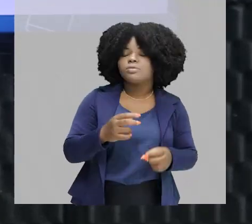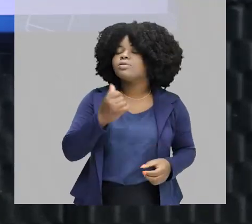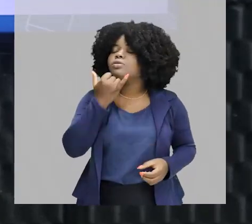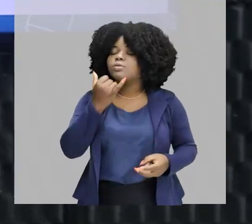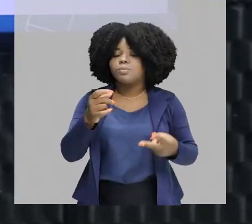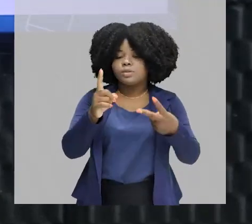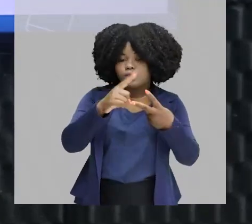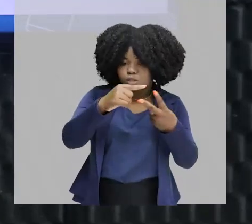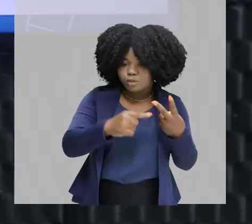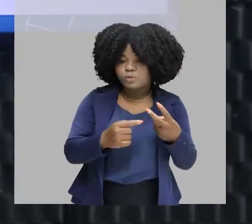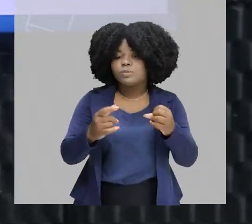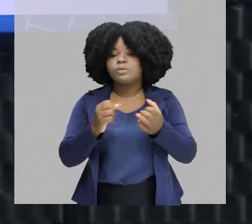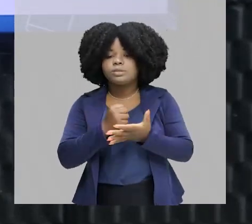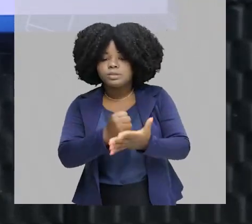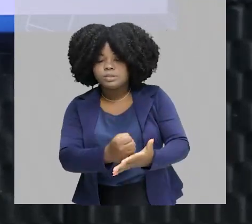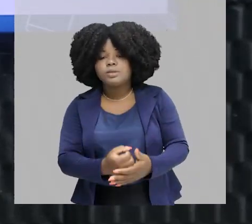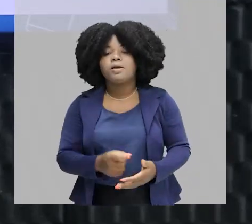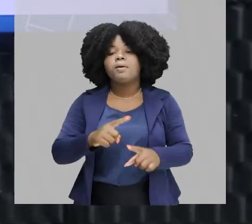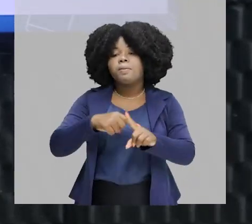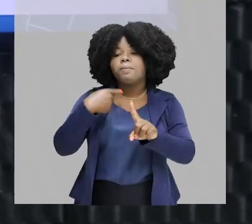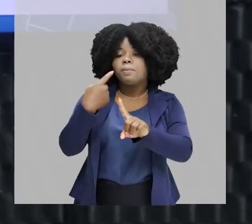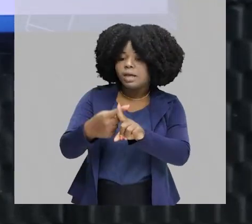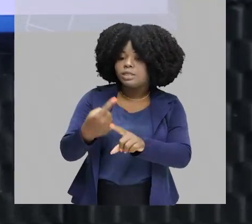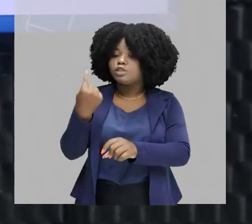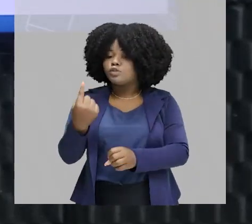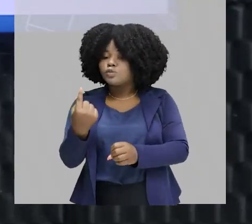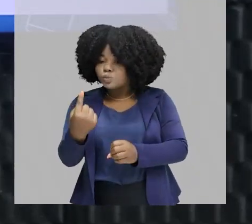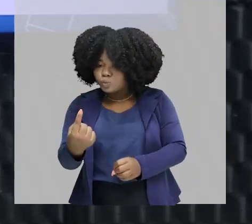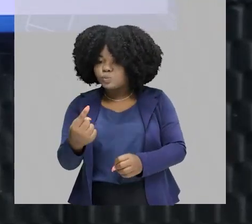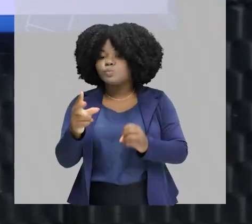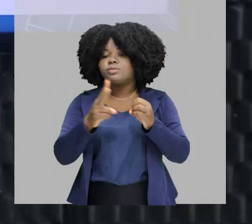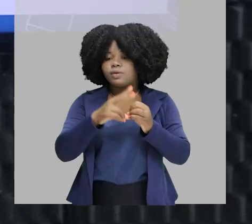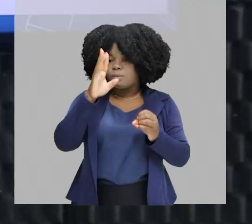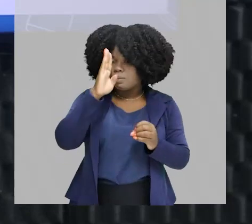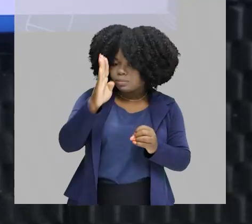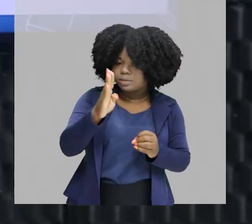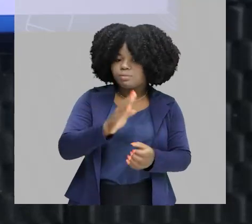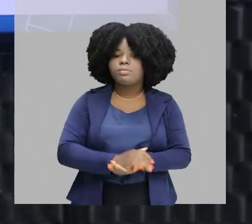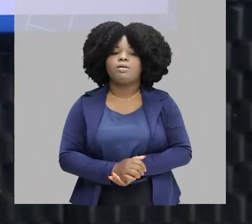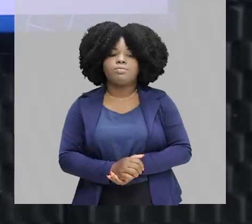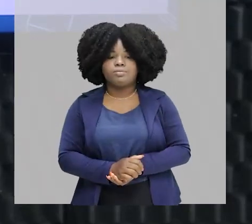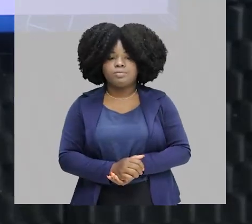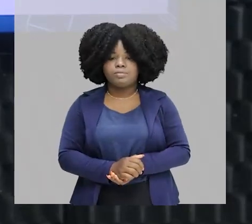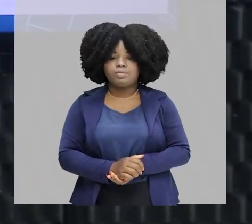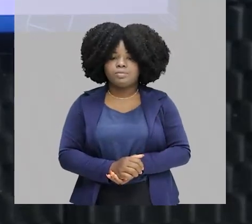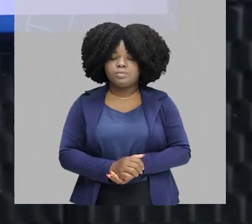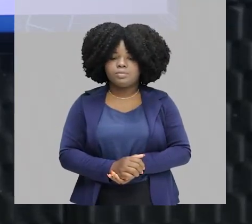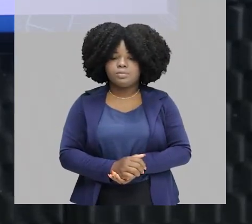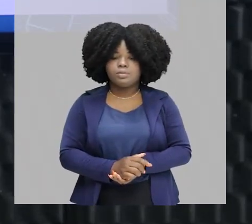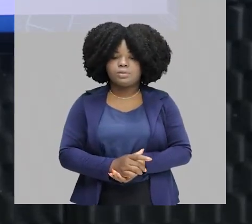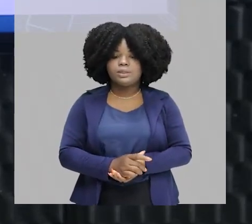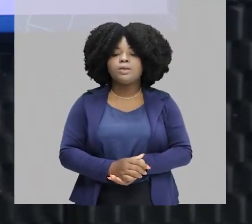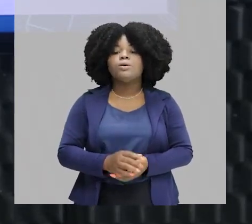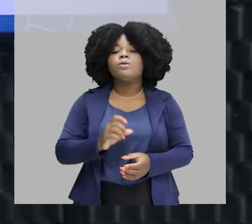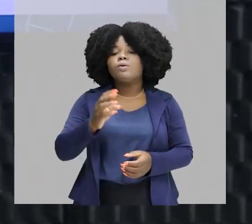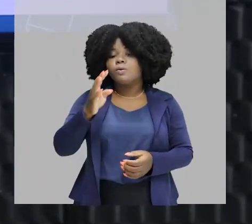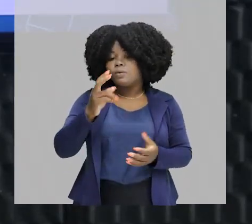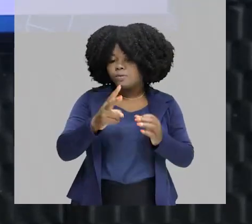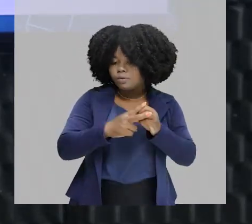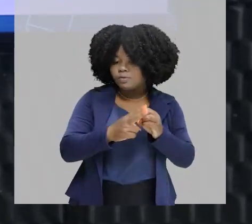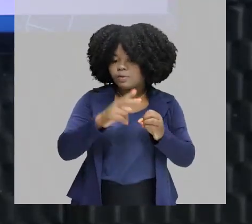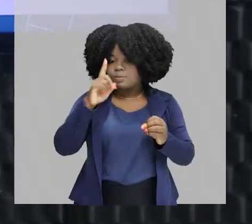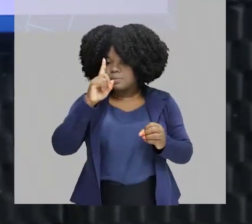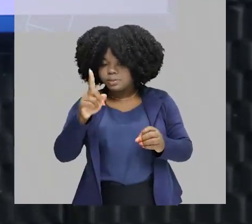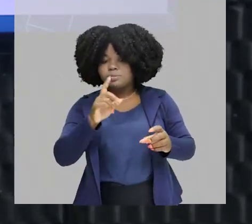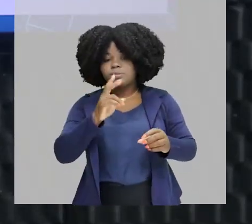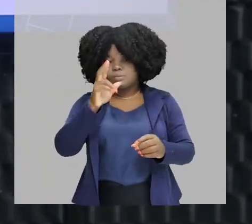verbos auxiliares mais um verbo principal. O main verb, que é o verbo principal, é o verbo da ação. O que esse sujeito